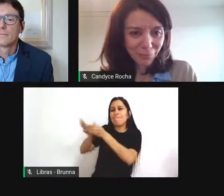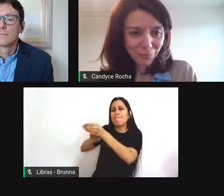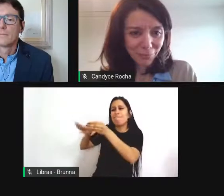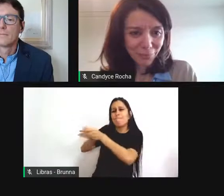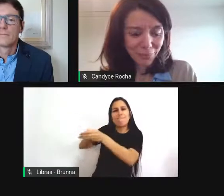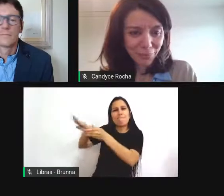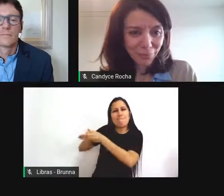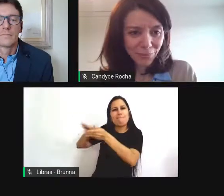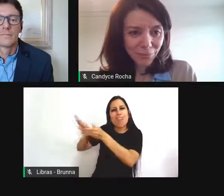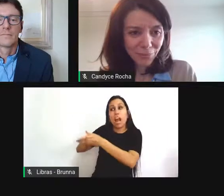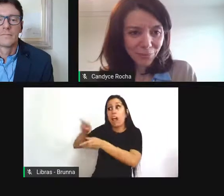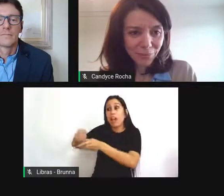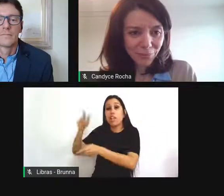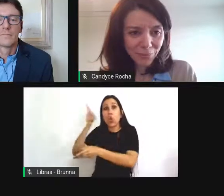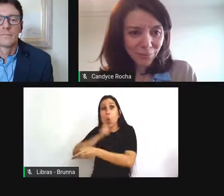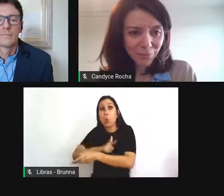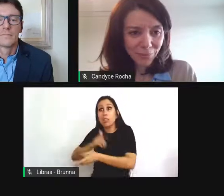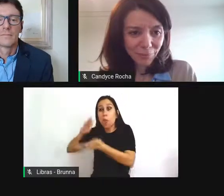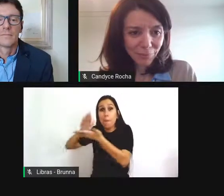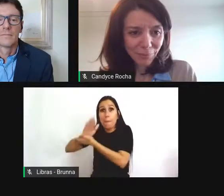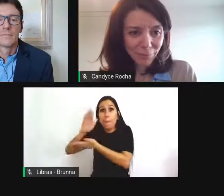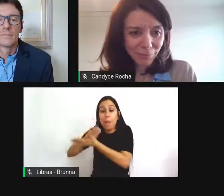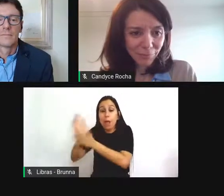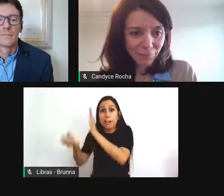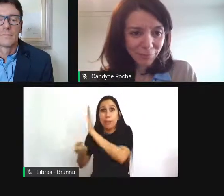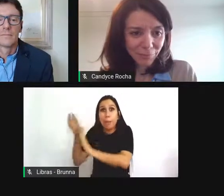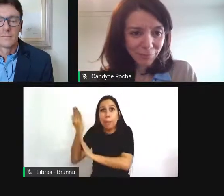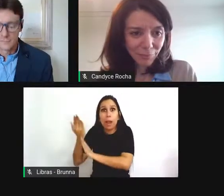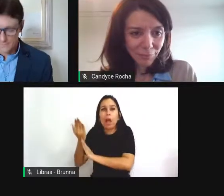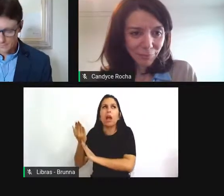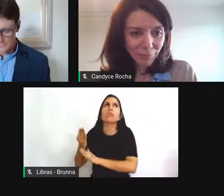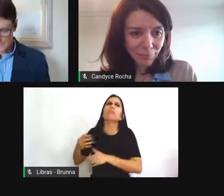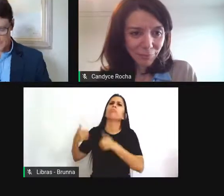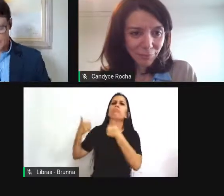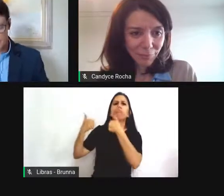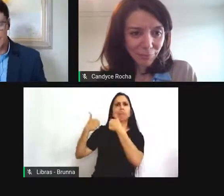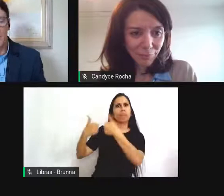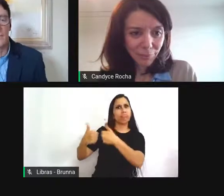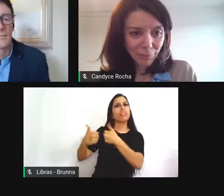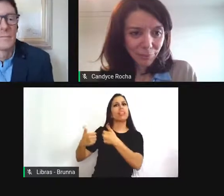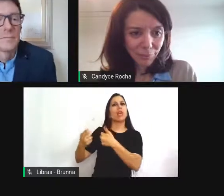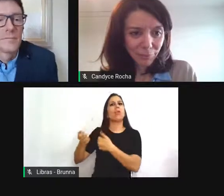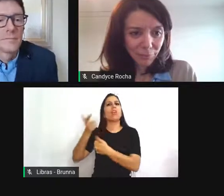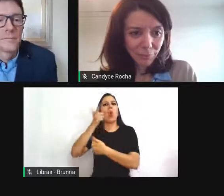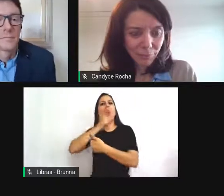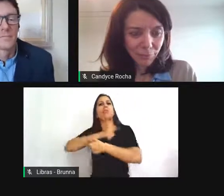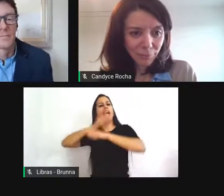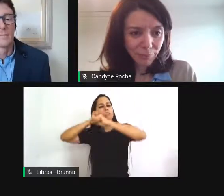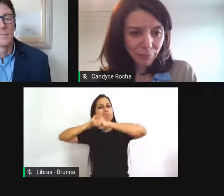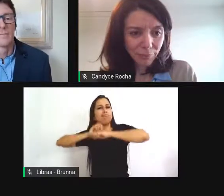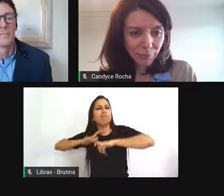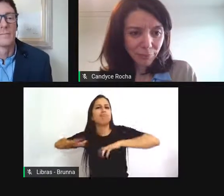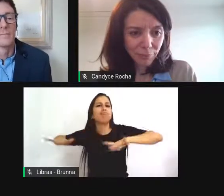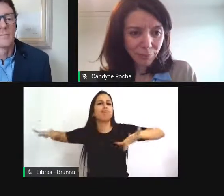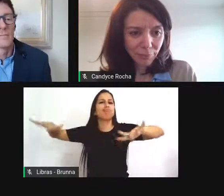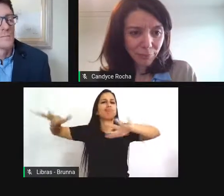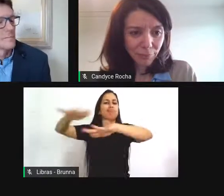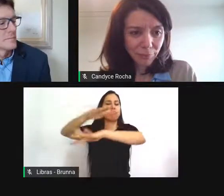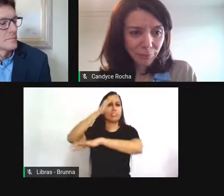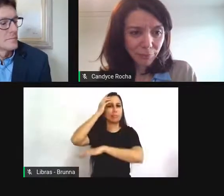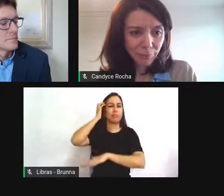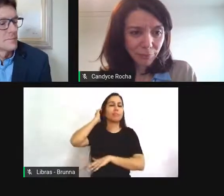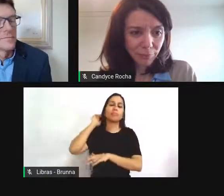sim, você tem uma questão de ter um certo custo de disseminação disso, que aí entra